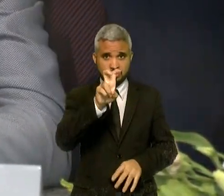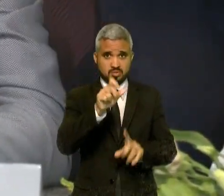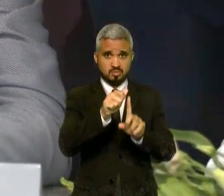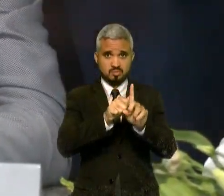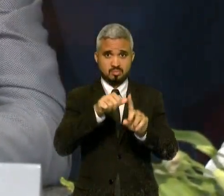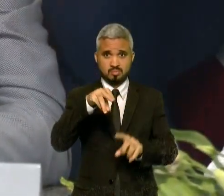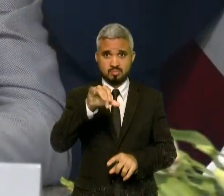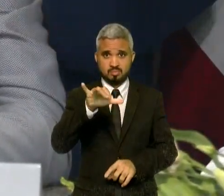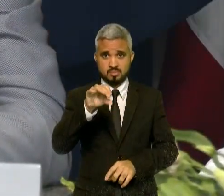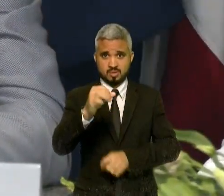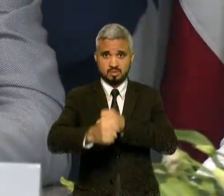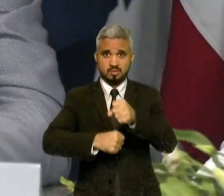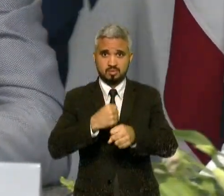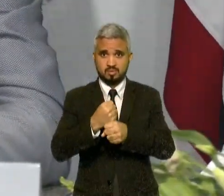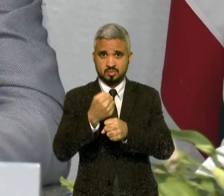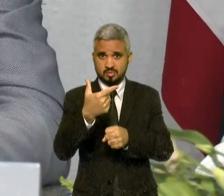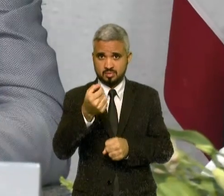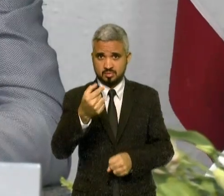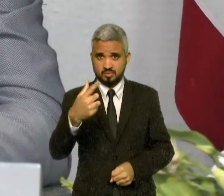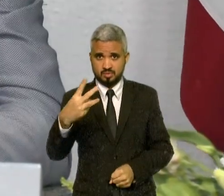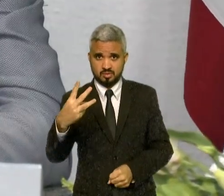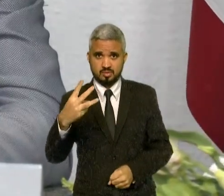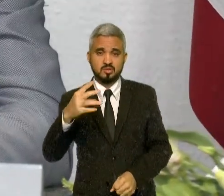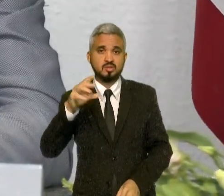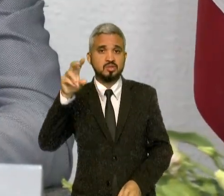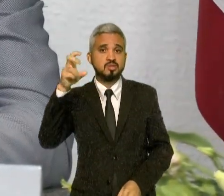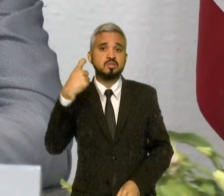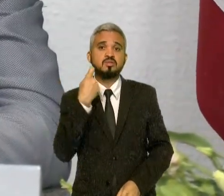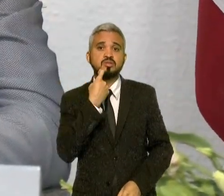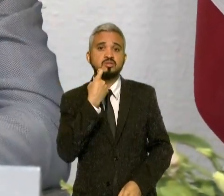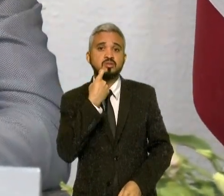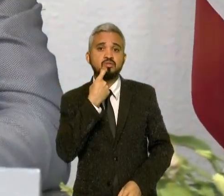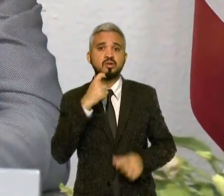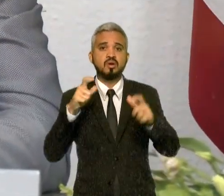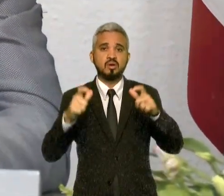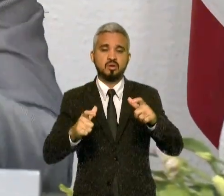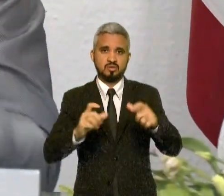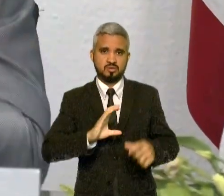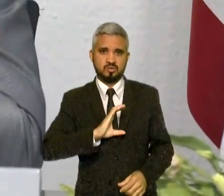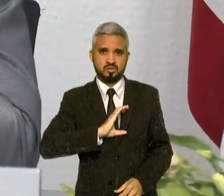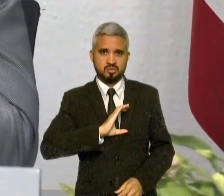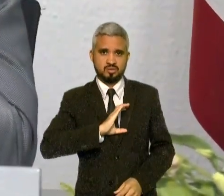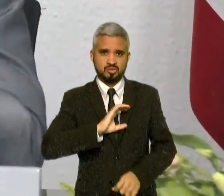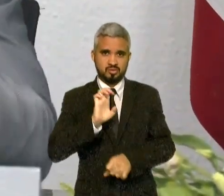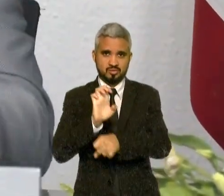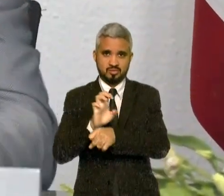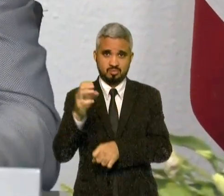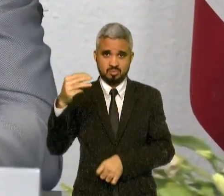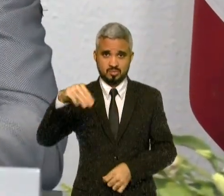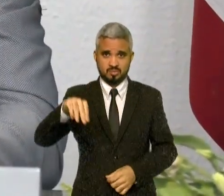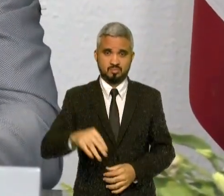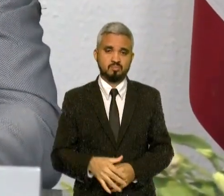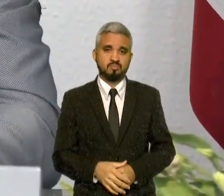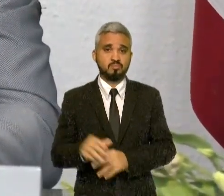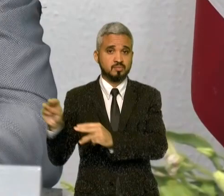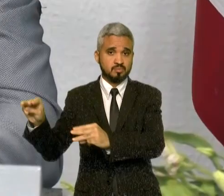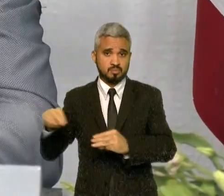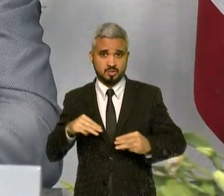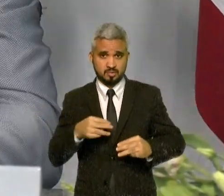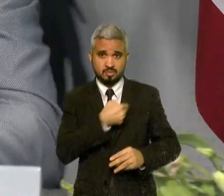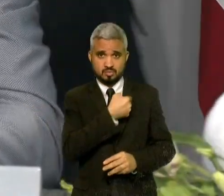2023, sexta-feira, em Caxias do Maranhão. Mensagem governamental. Mensagem